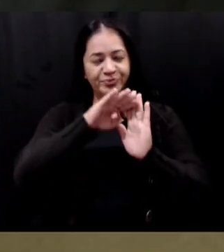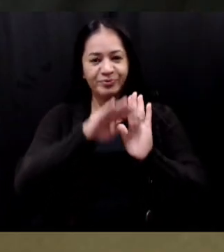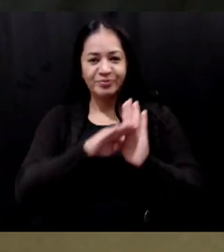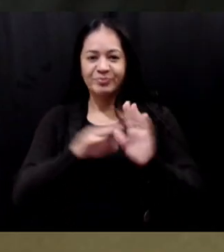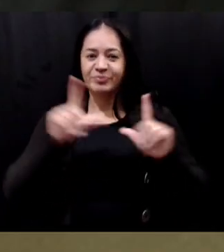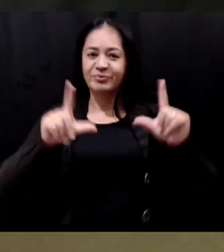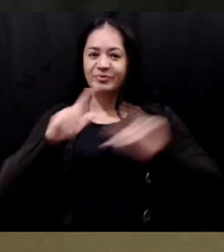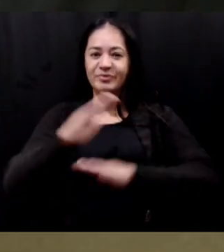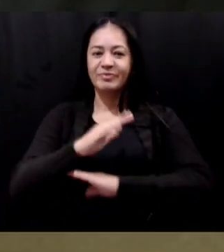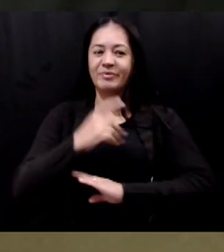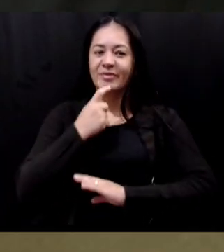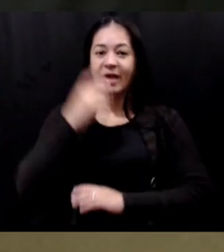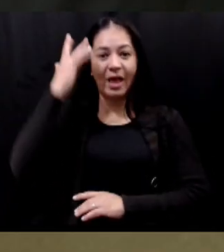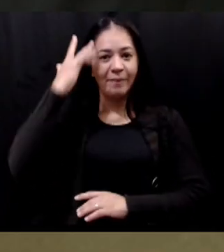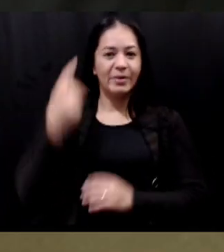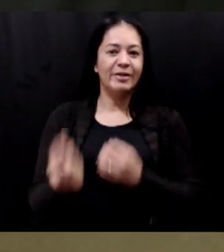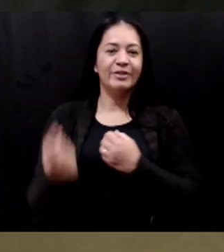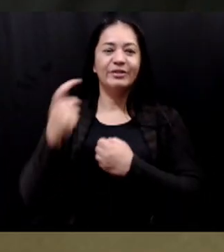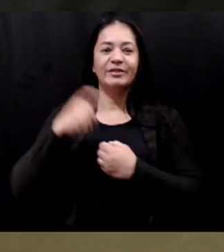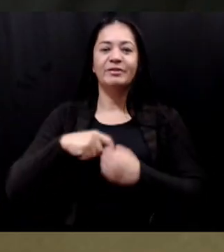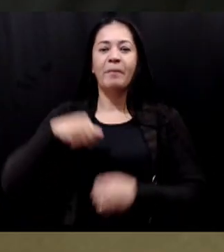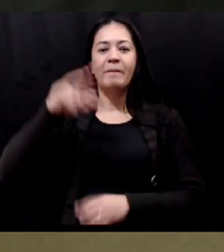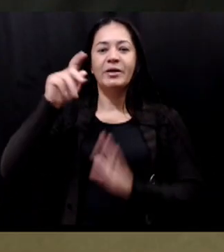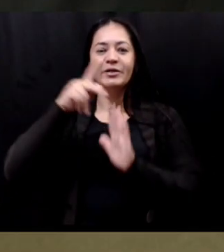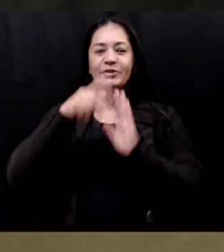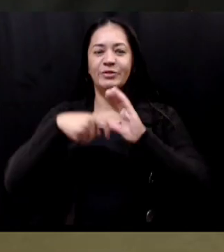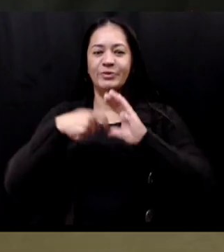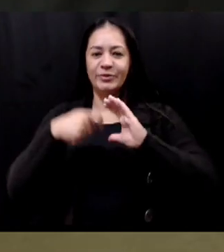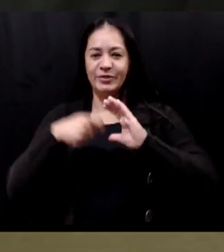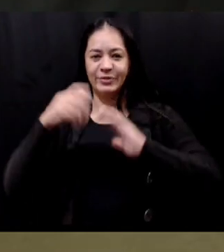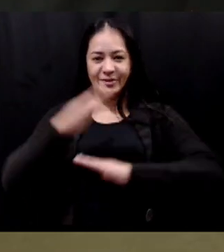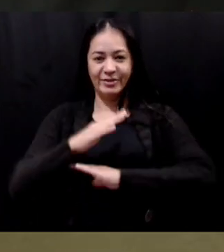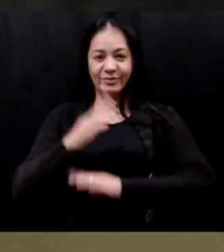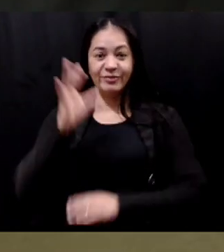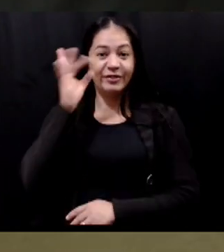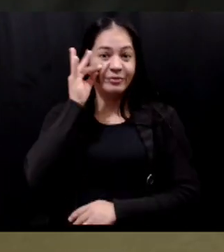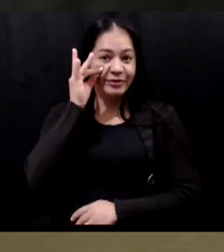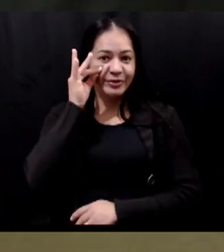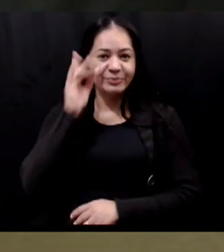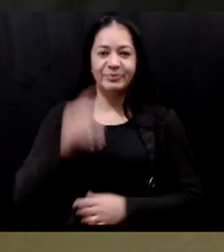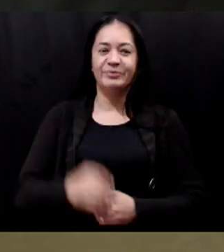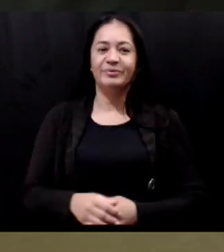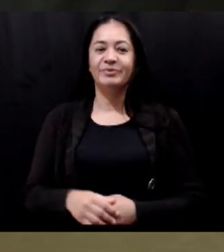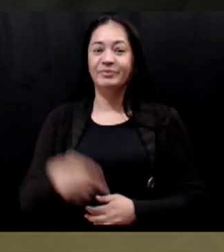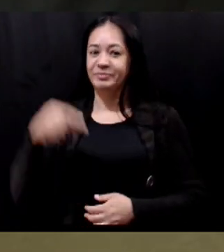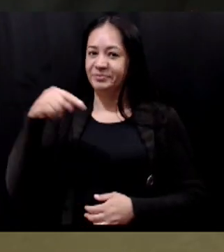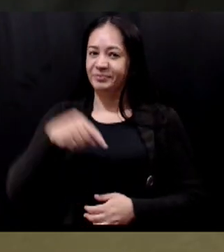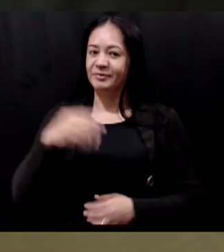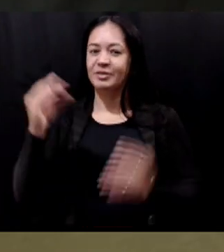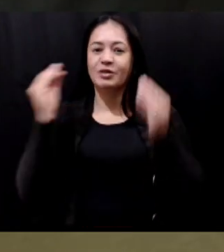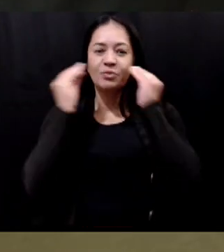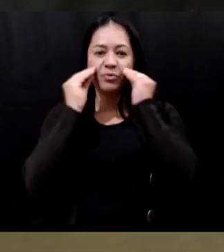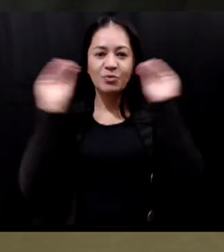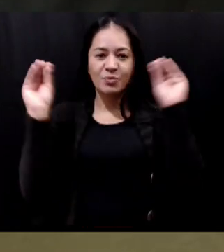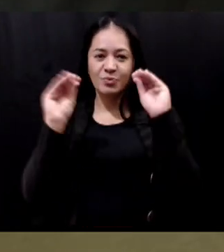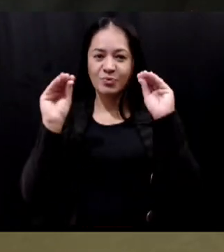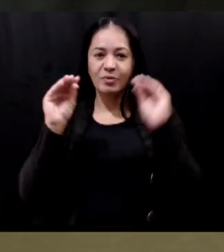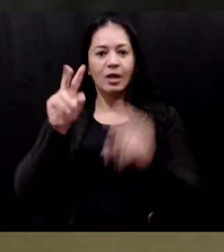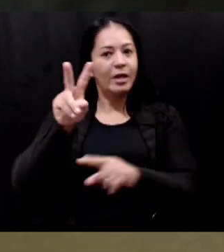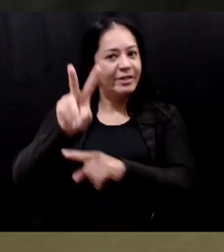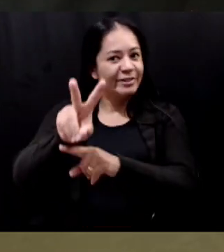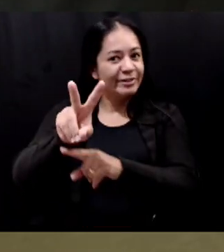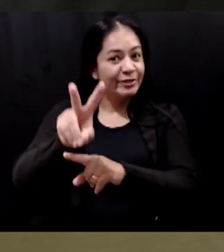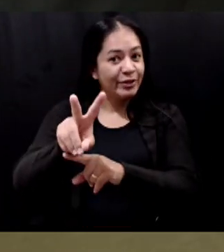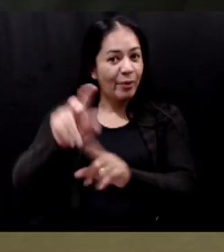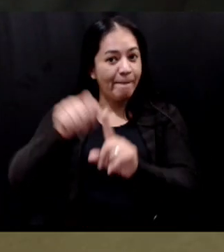a gente volta com mais uma edição do Estúdio Câmara ao vivo por aqui. Beijo grande, se cuida, mês está começando